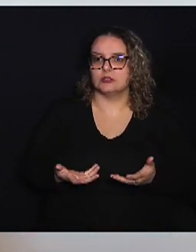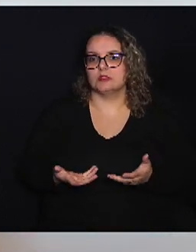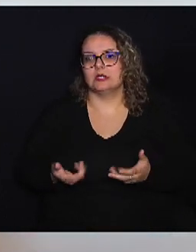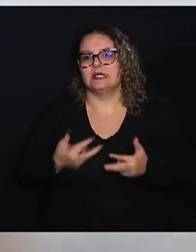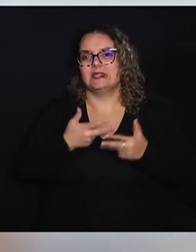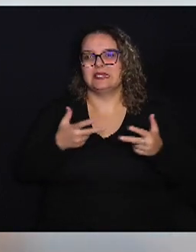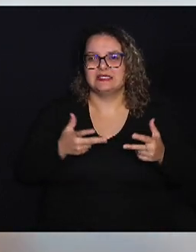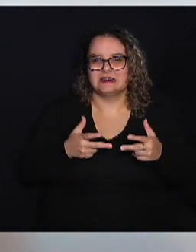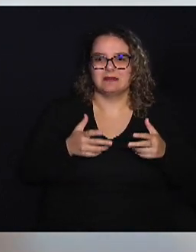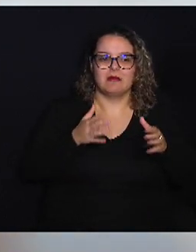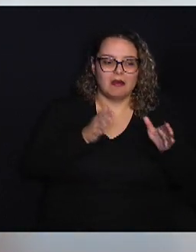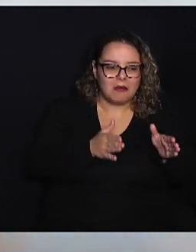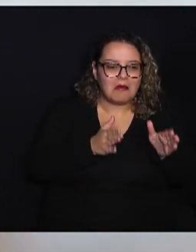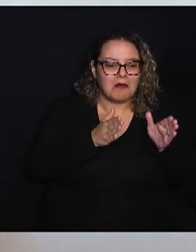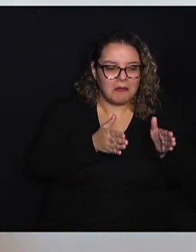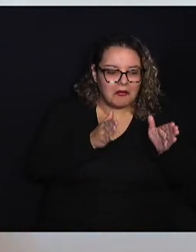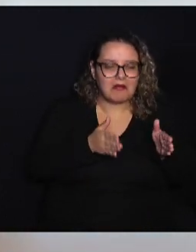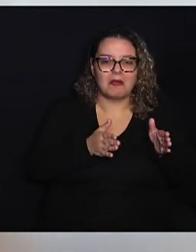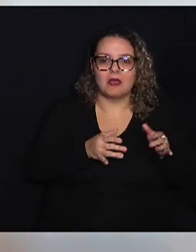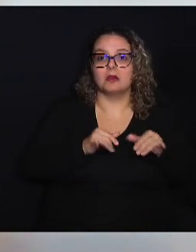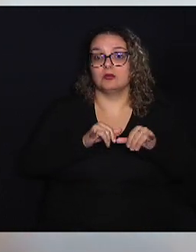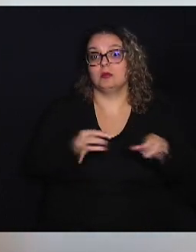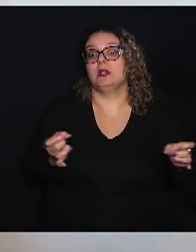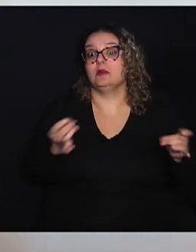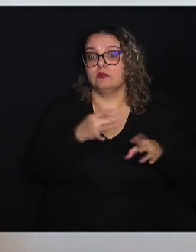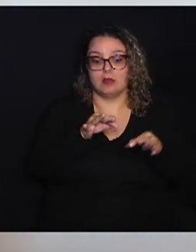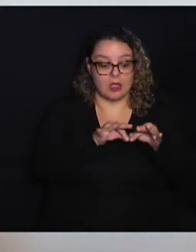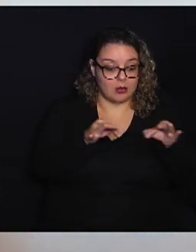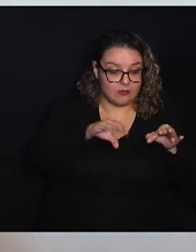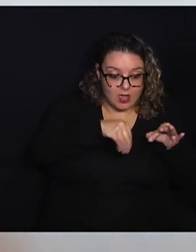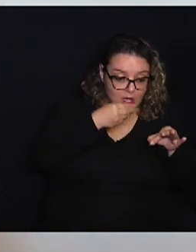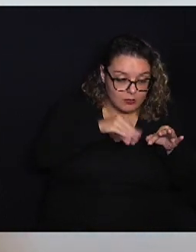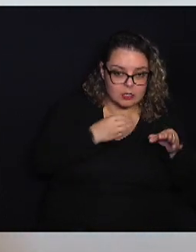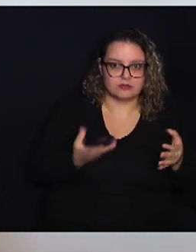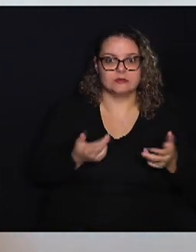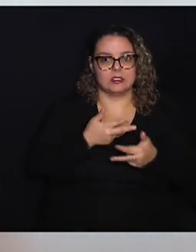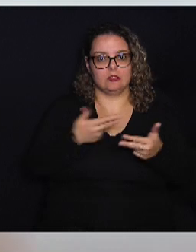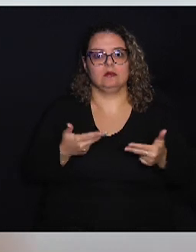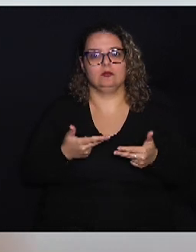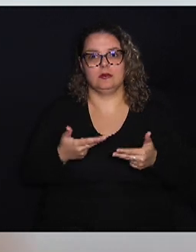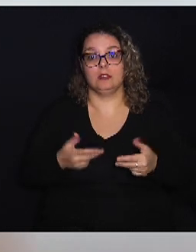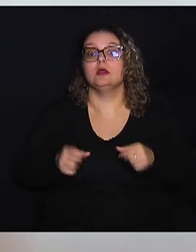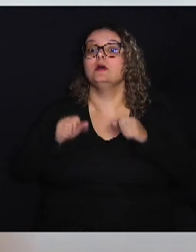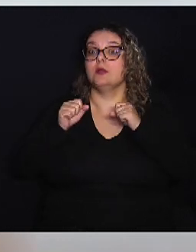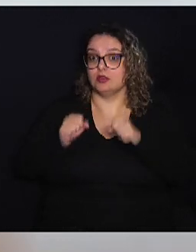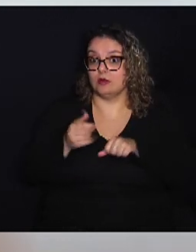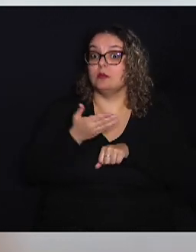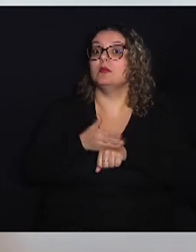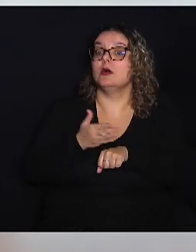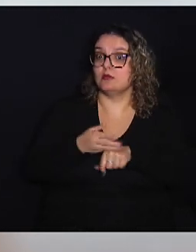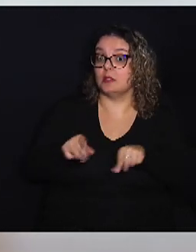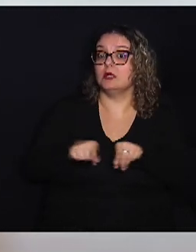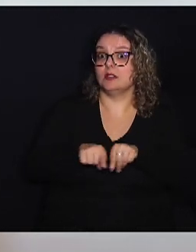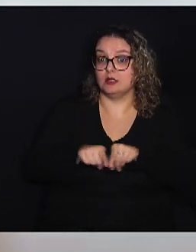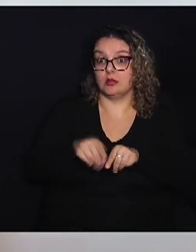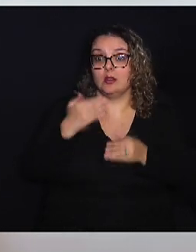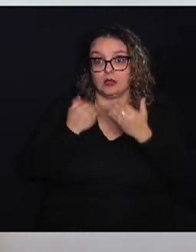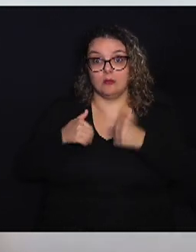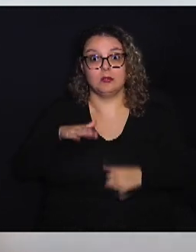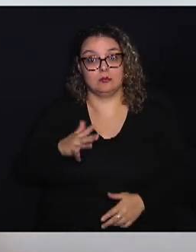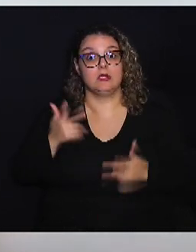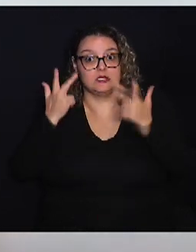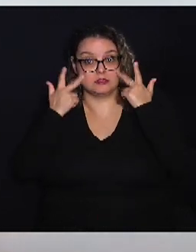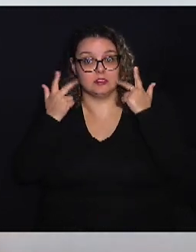do pacote, né, do mercado pronto, dessa coisa prática, e que dá para ser prático também comendo mais